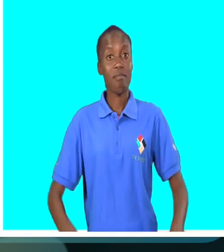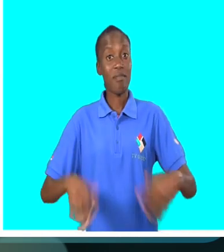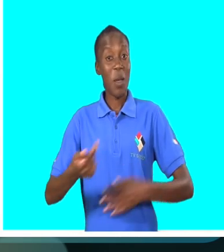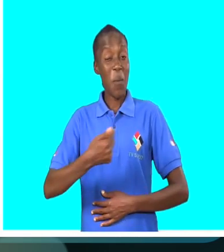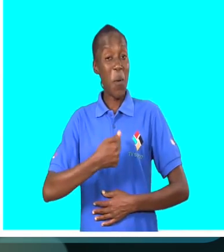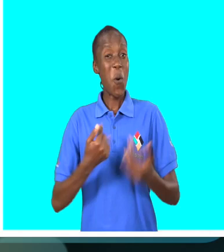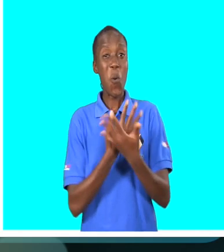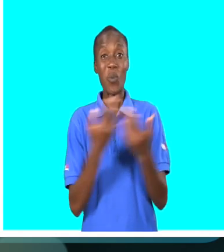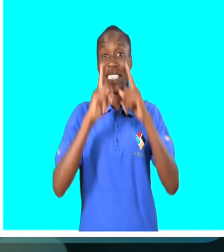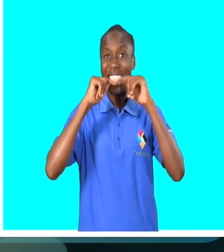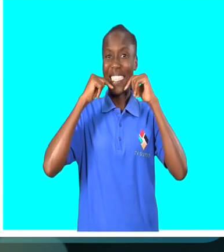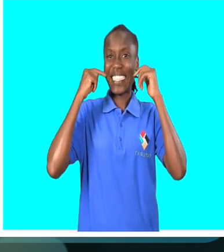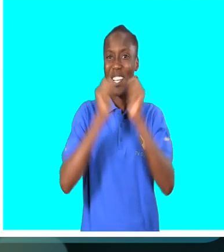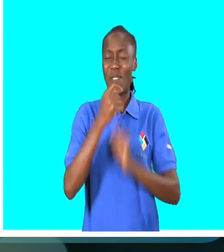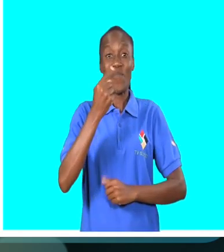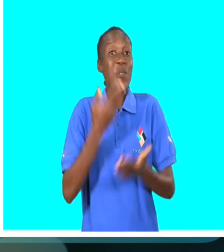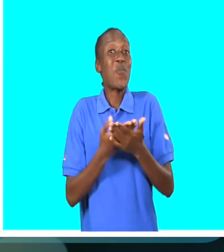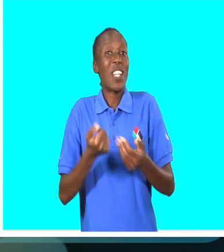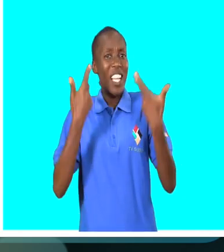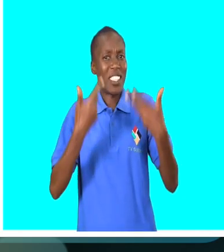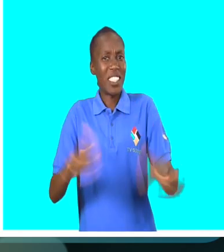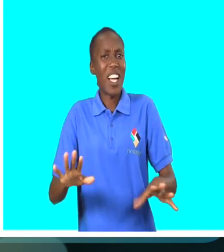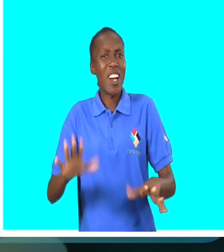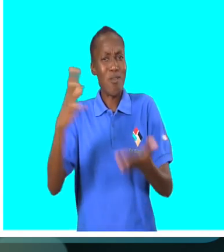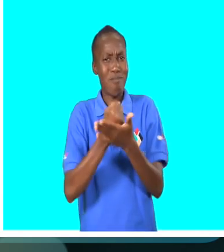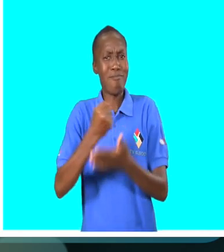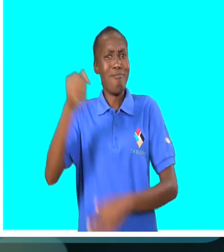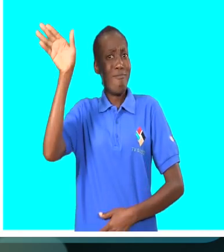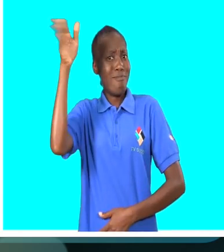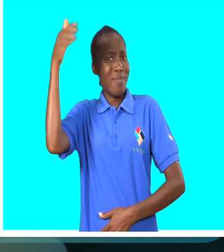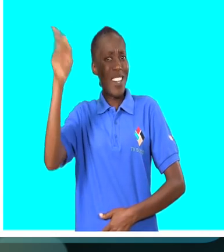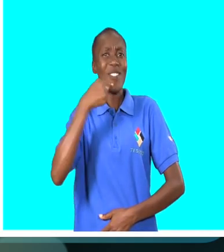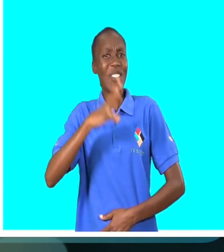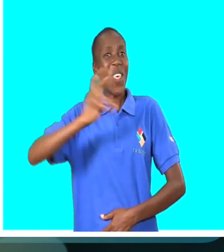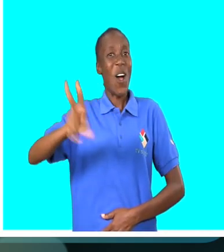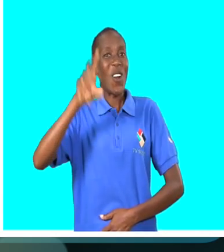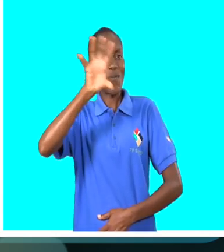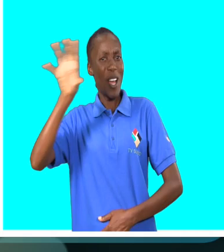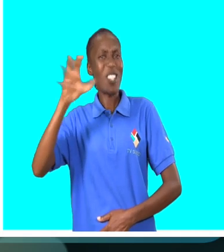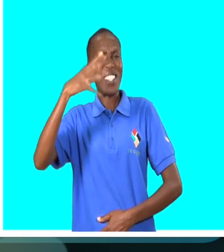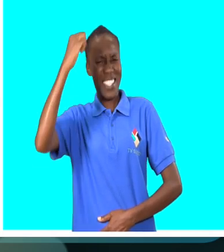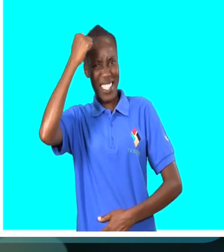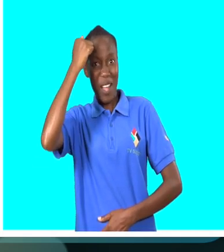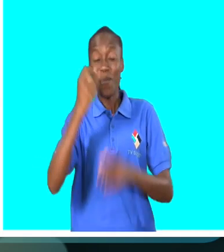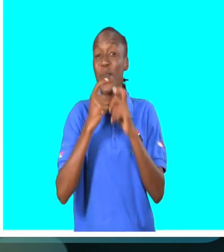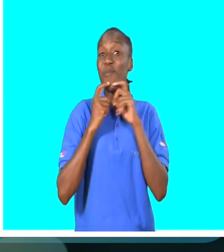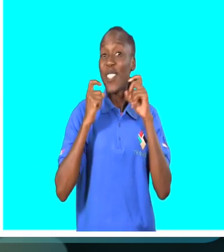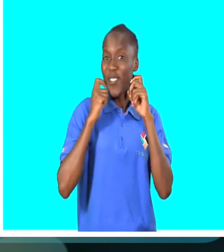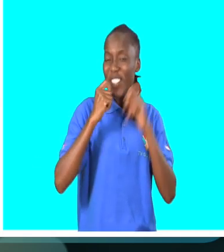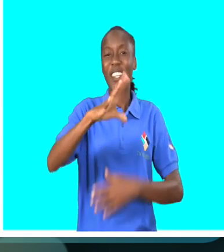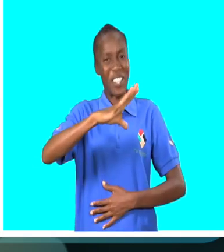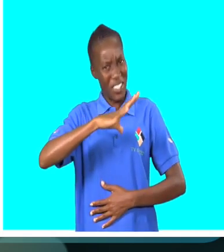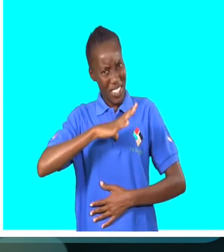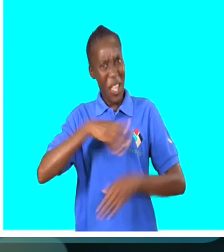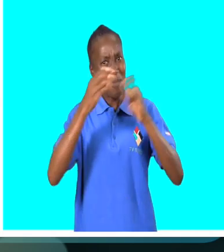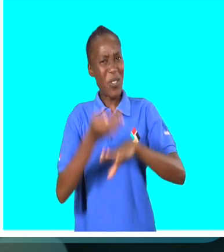Foi algo muito satisfatório porque consegui levar a bandeira e consegui fazer com que os outros países soubessem que, afinal de